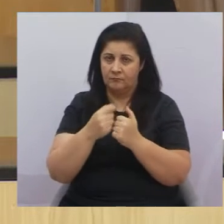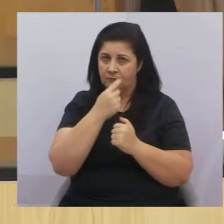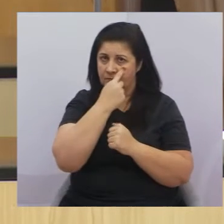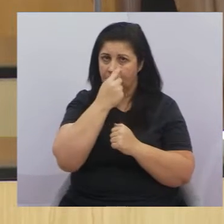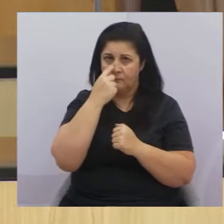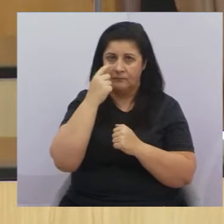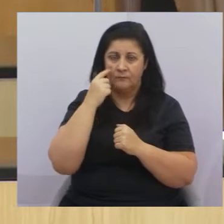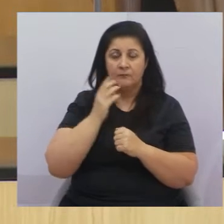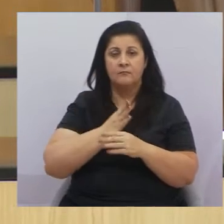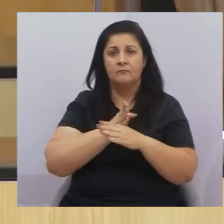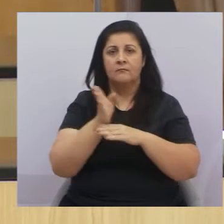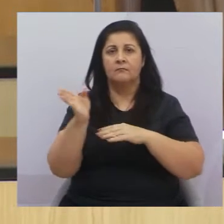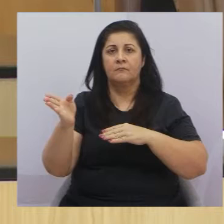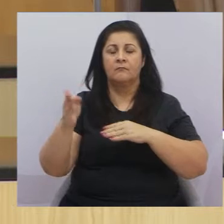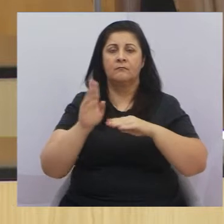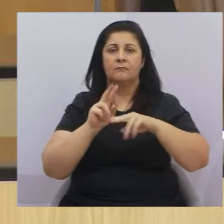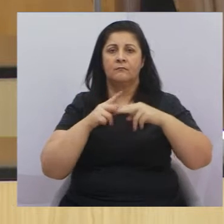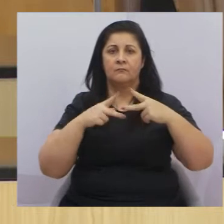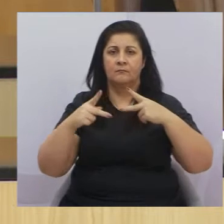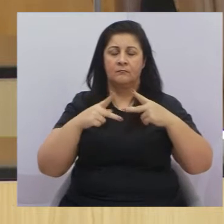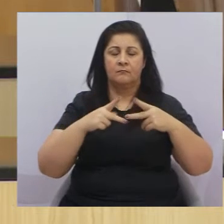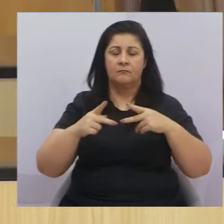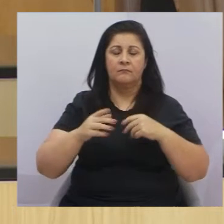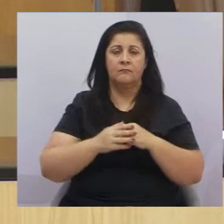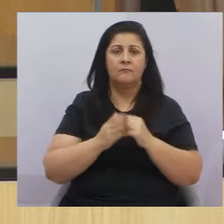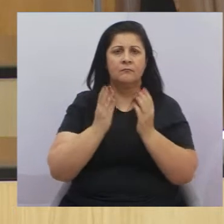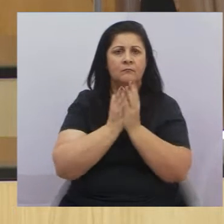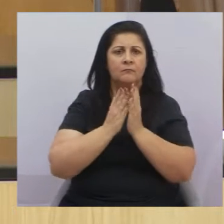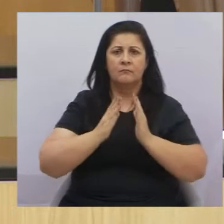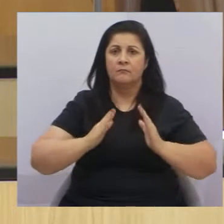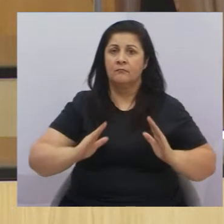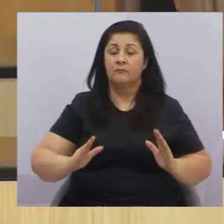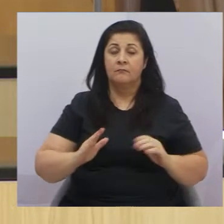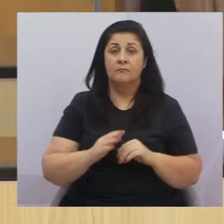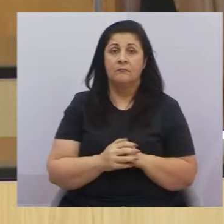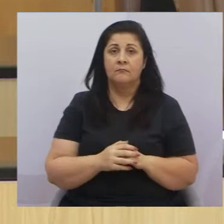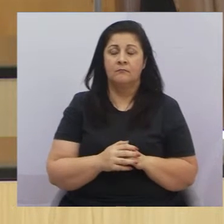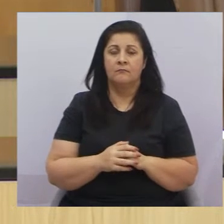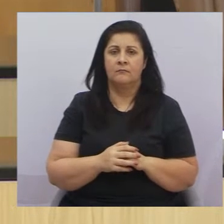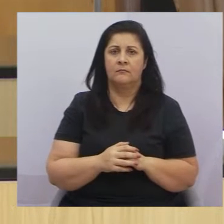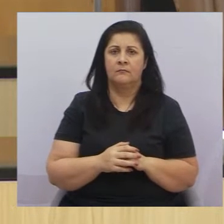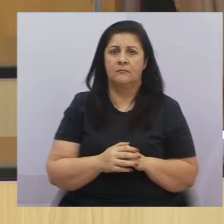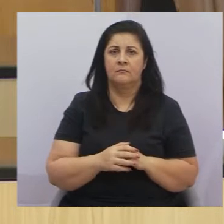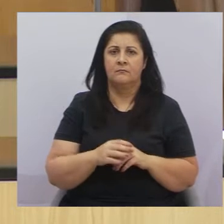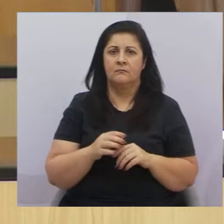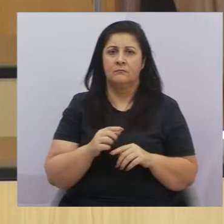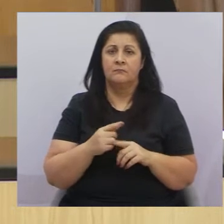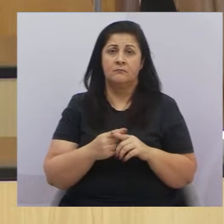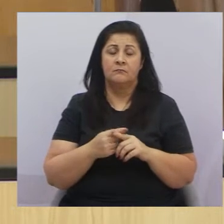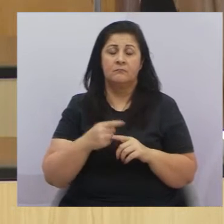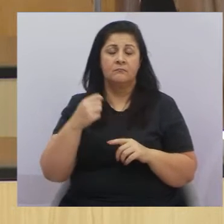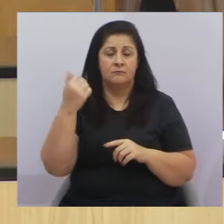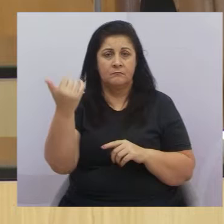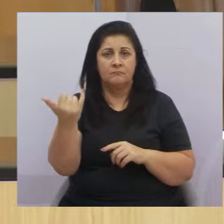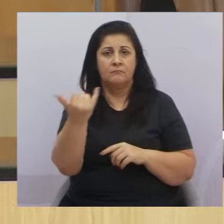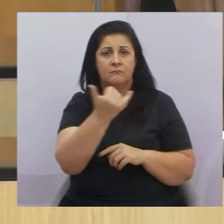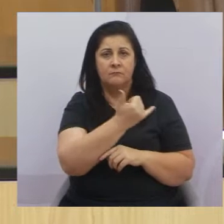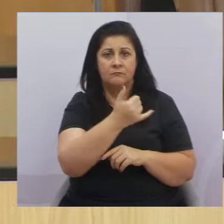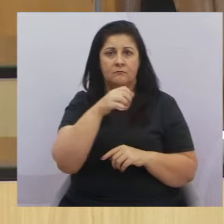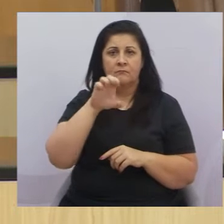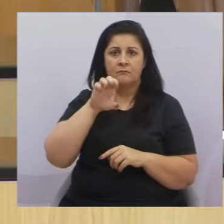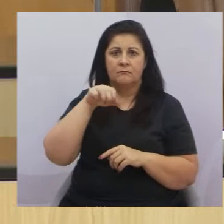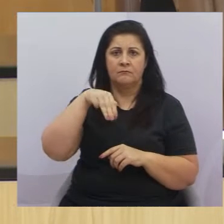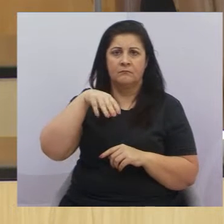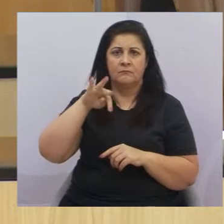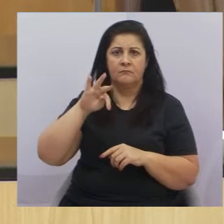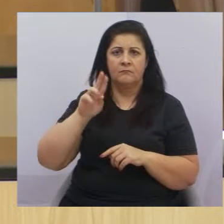dos Campos, Vila Ema, seria suspensa devido à notificação da EMTU, solicitando sua